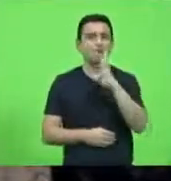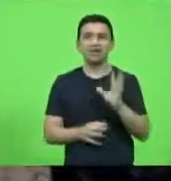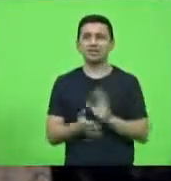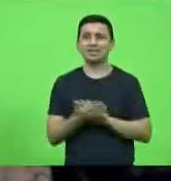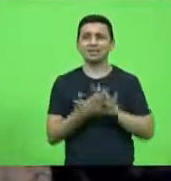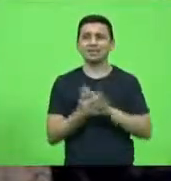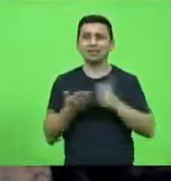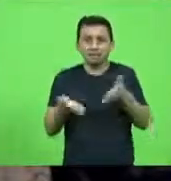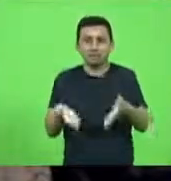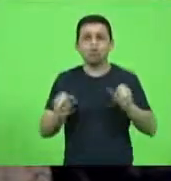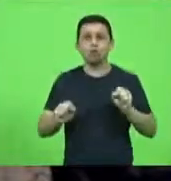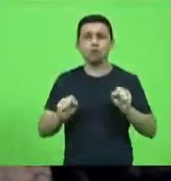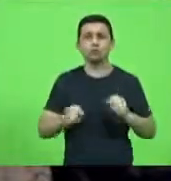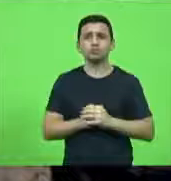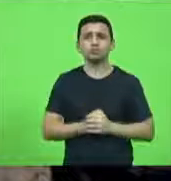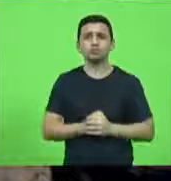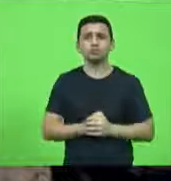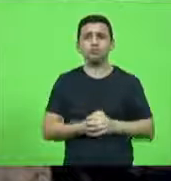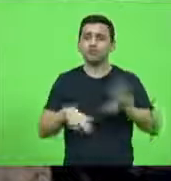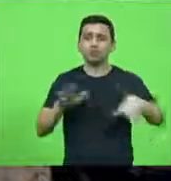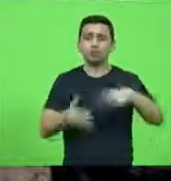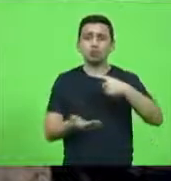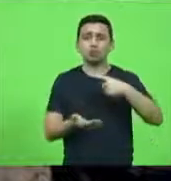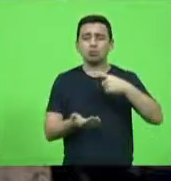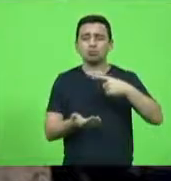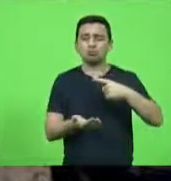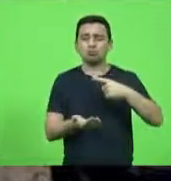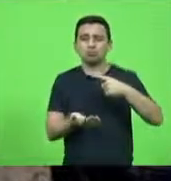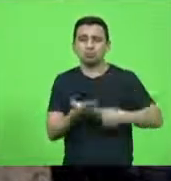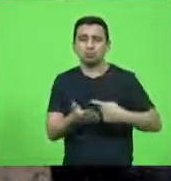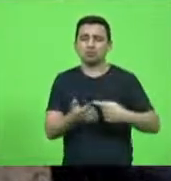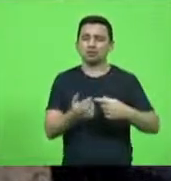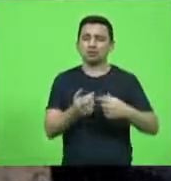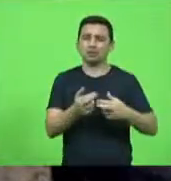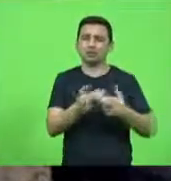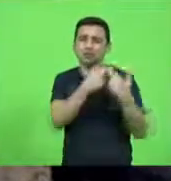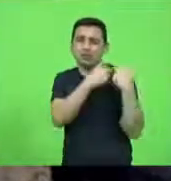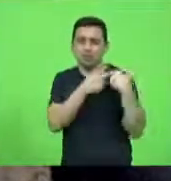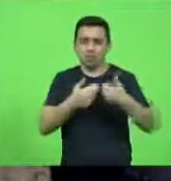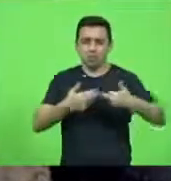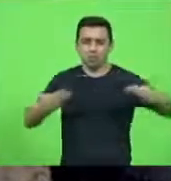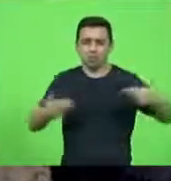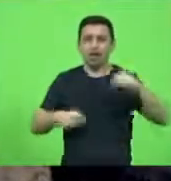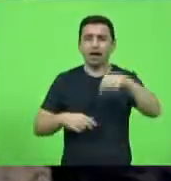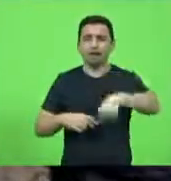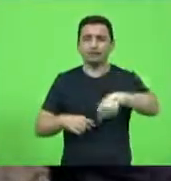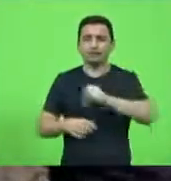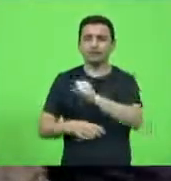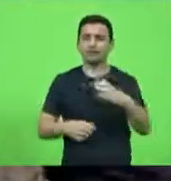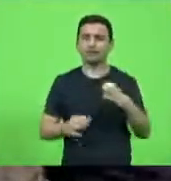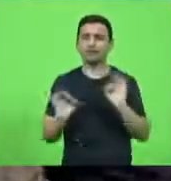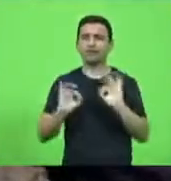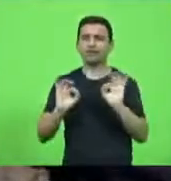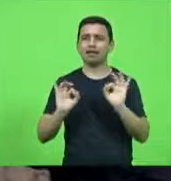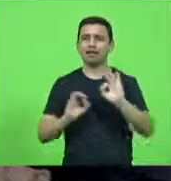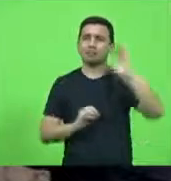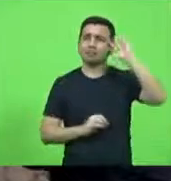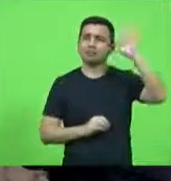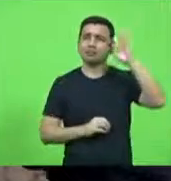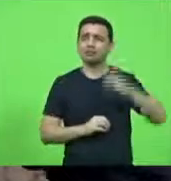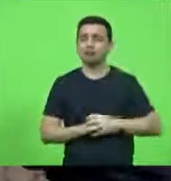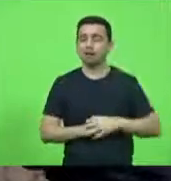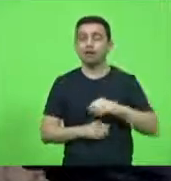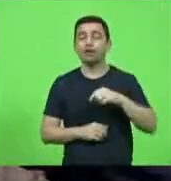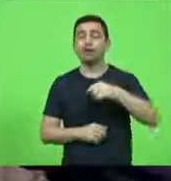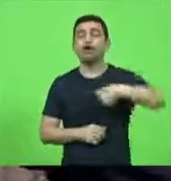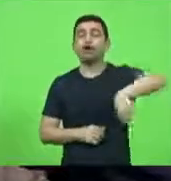estado, que podem não ter compromisso algum com o bem-estar do catarinense. E nós aqui pouco podemos, às vezes, decidir sobre a vida